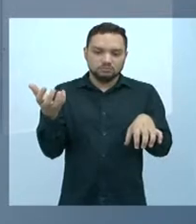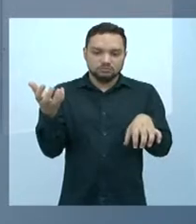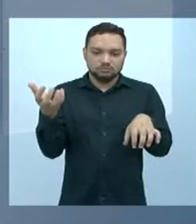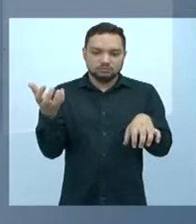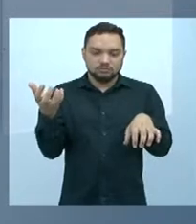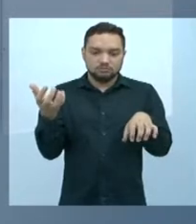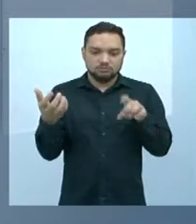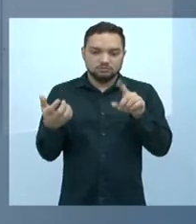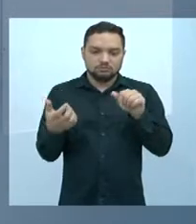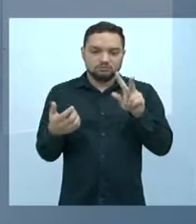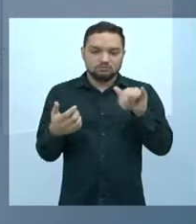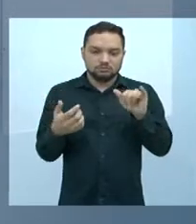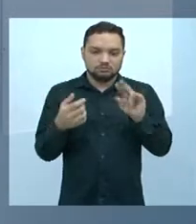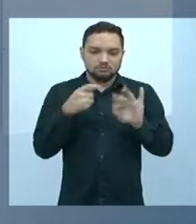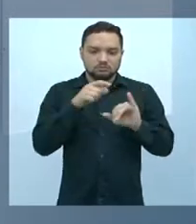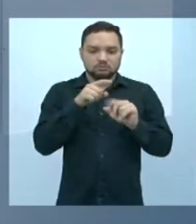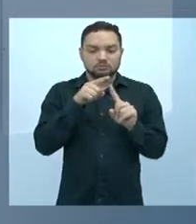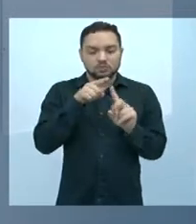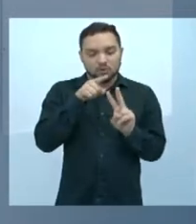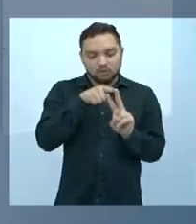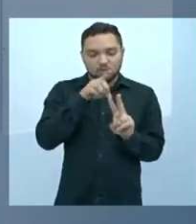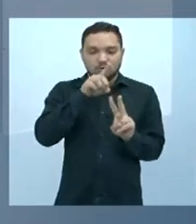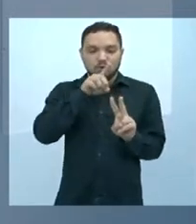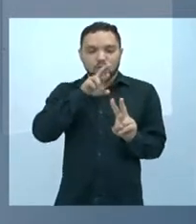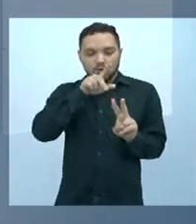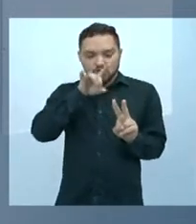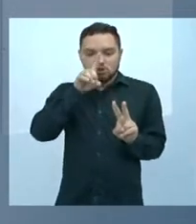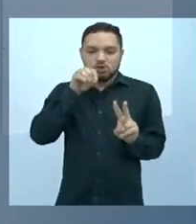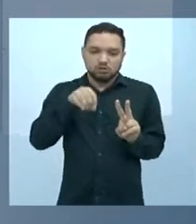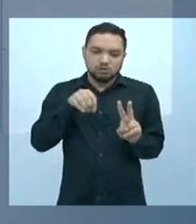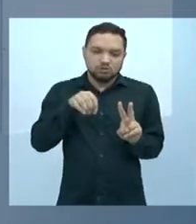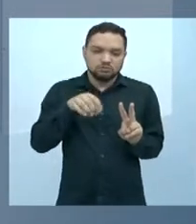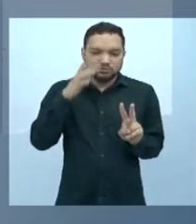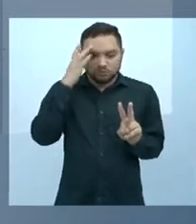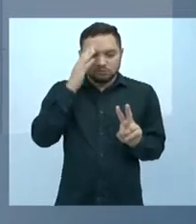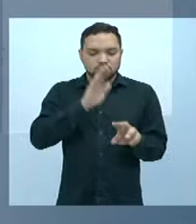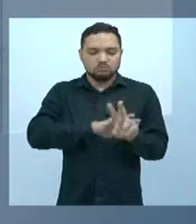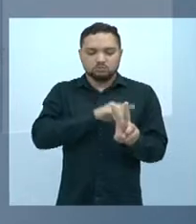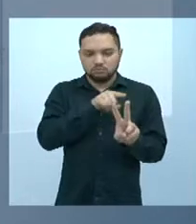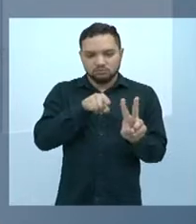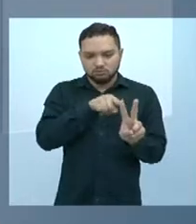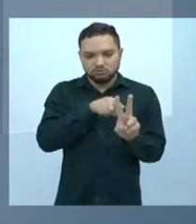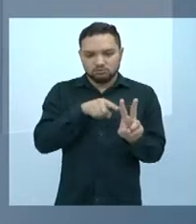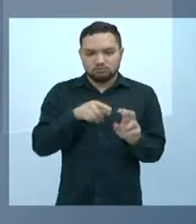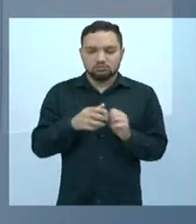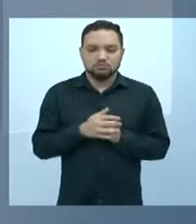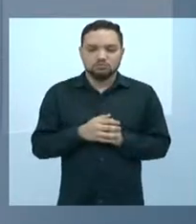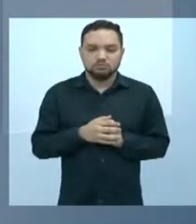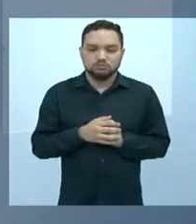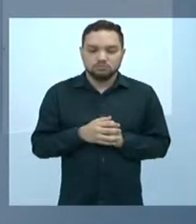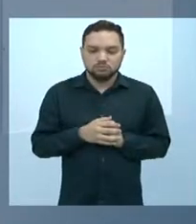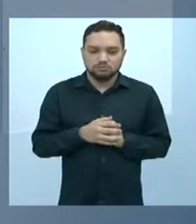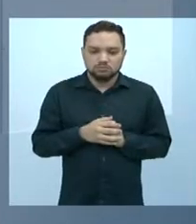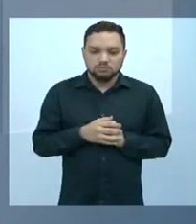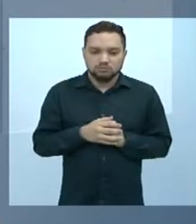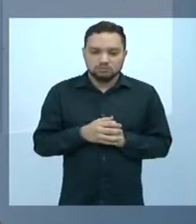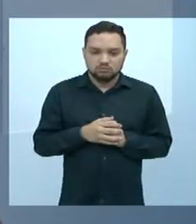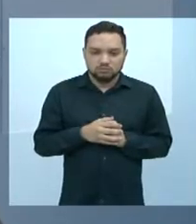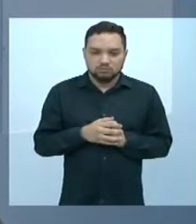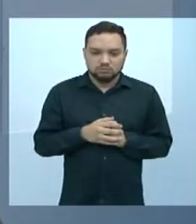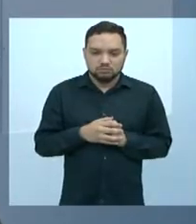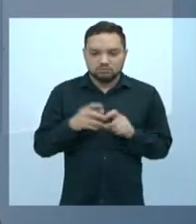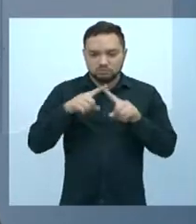Alcolumbre como de Rodrigo Maia, do que do próprio Jair Messias Bolsonaro e Paulo Guedes. Do Paulo Guedes. Eu acho que houve uma deformação